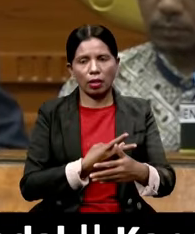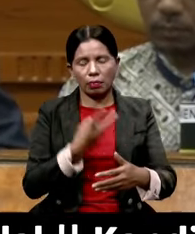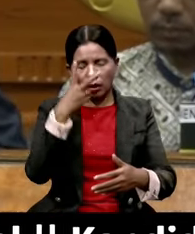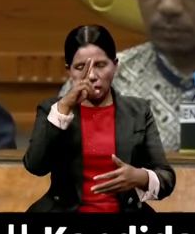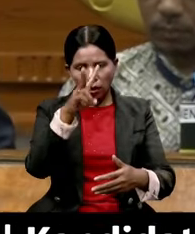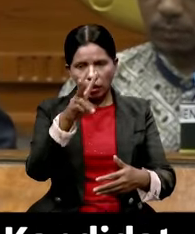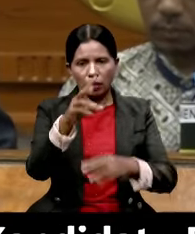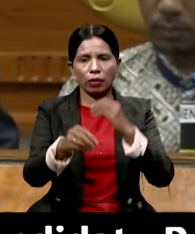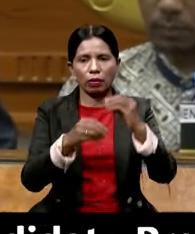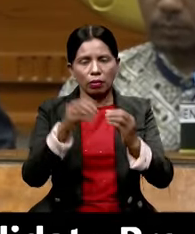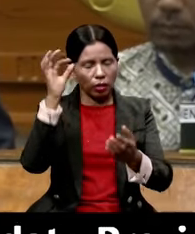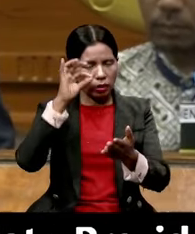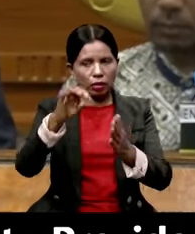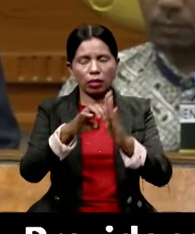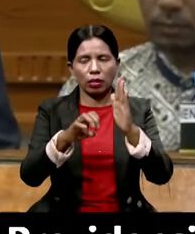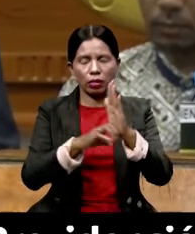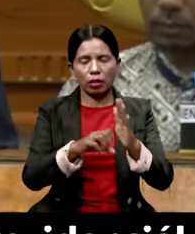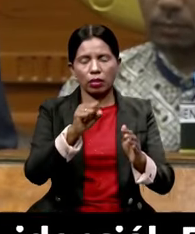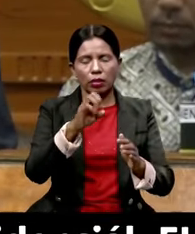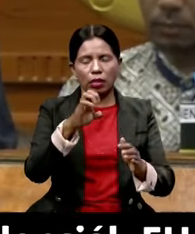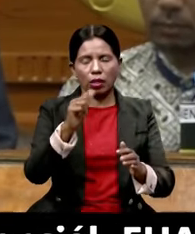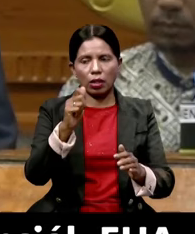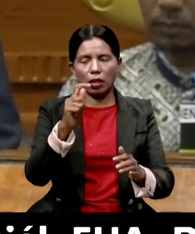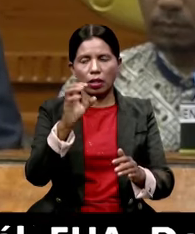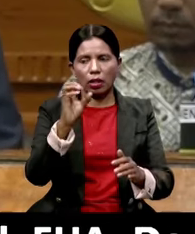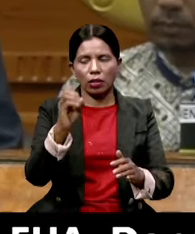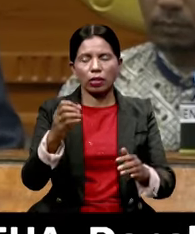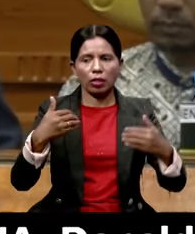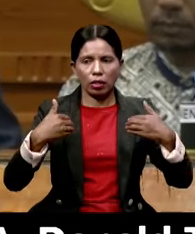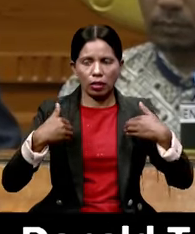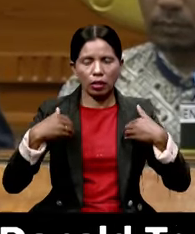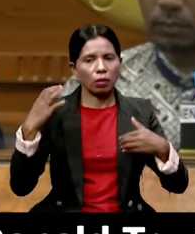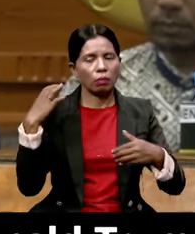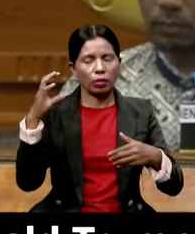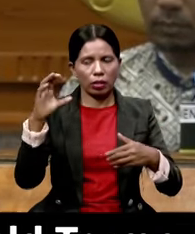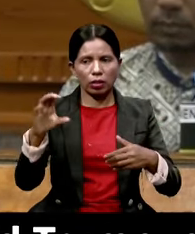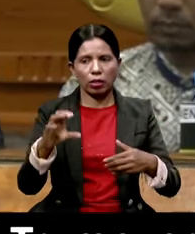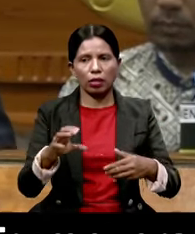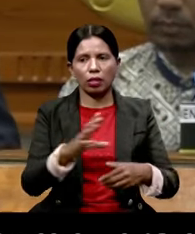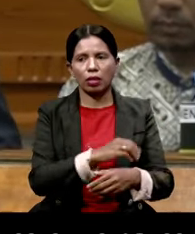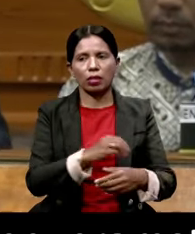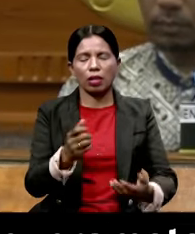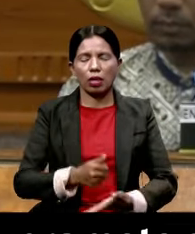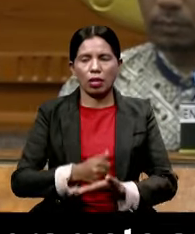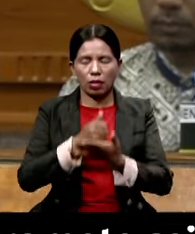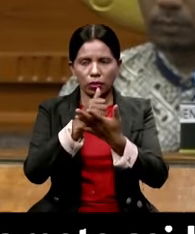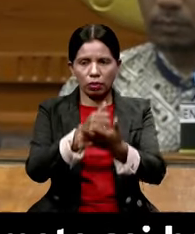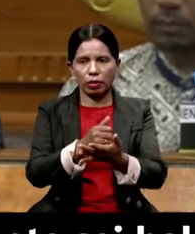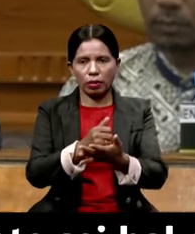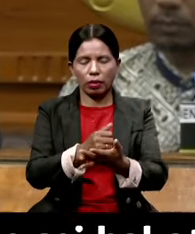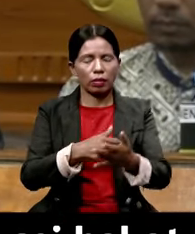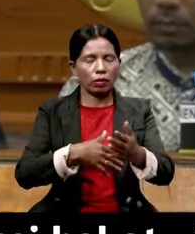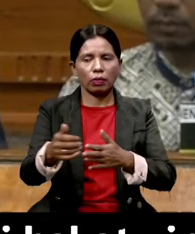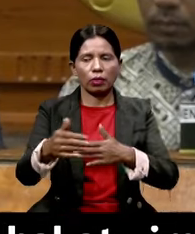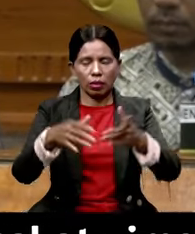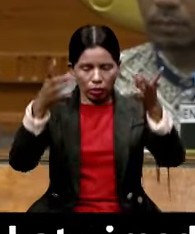orgânica, tá? Secretário estadual setor, lá o secretário estadual ira, beca, ia competência rasi. Nia coadjuva, portanto, nia qualquer